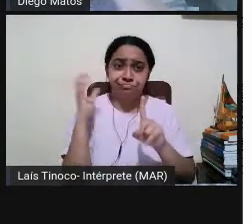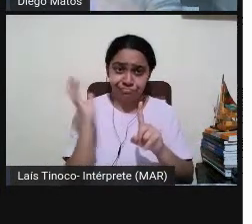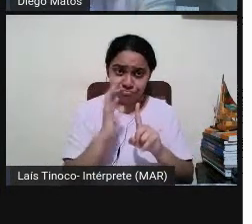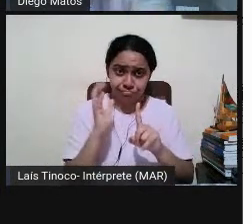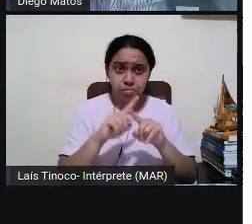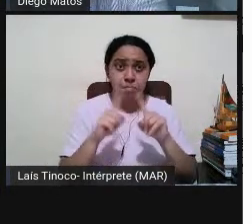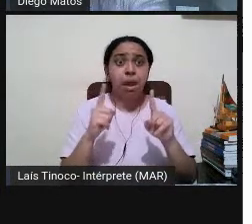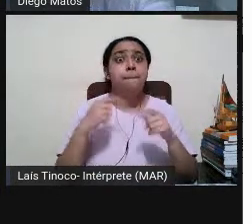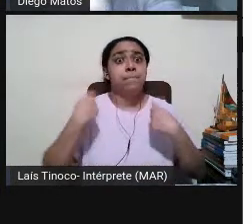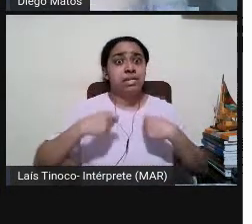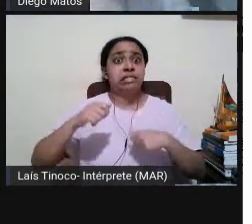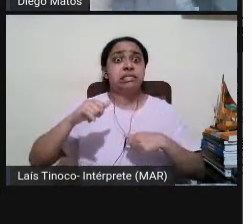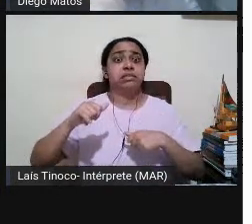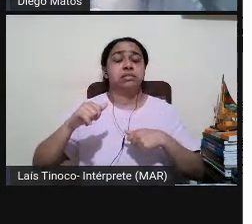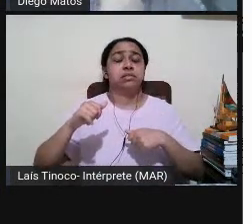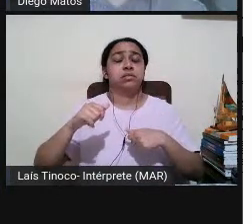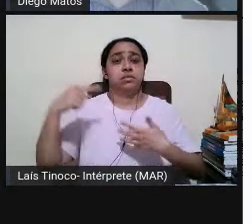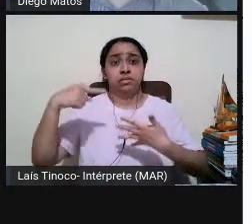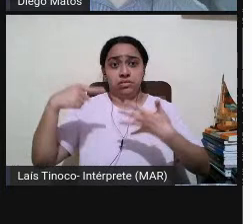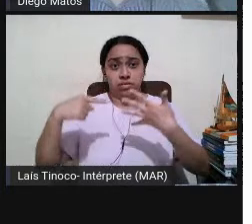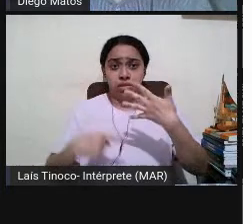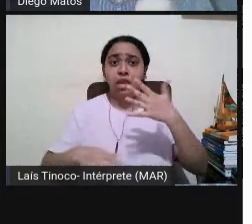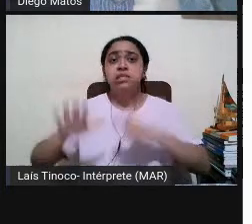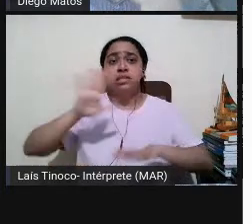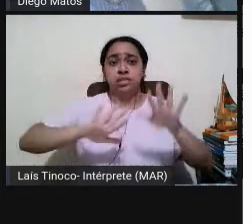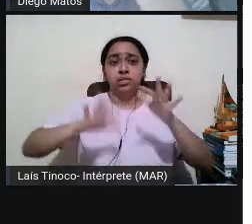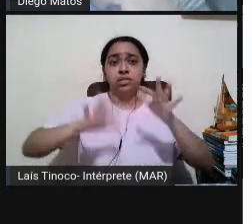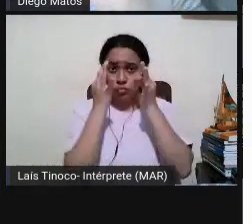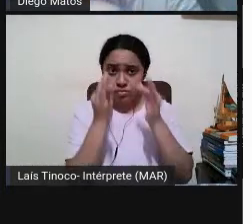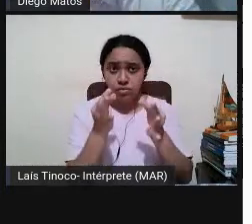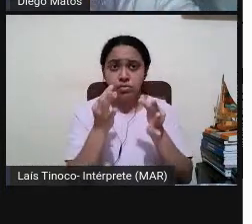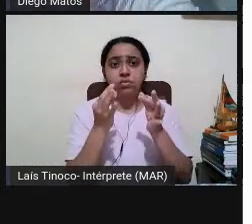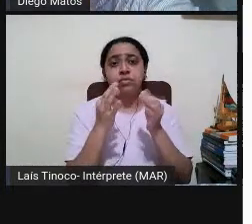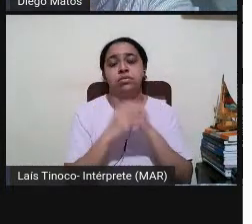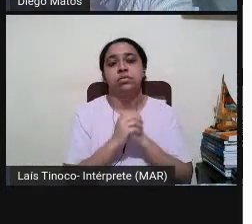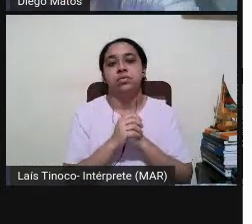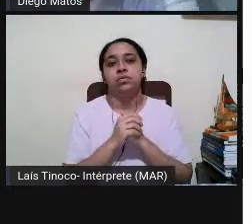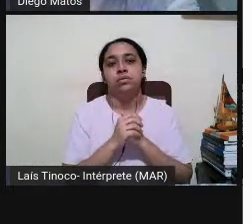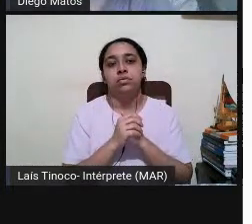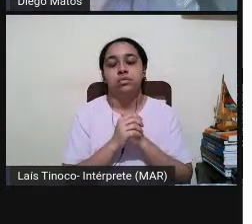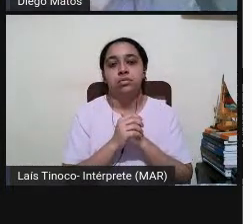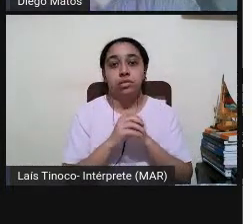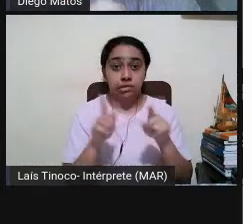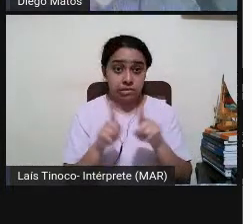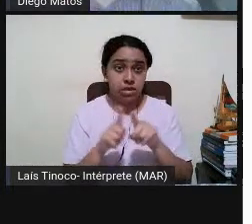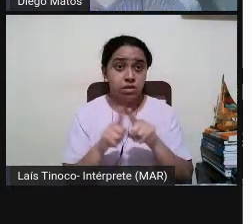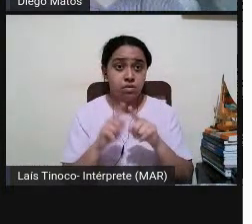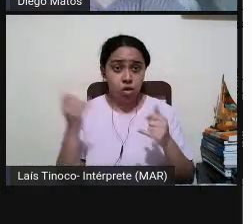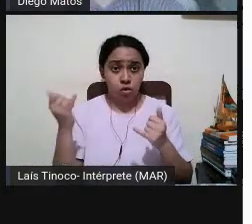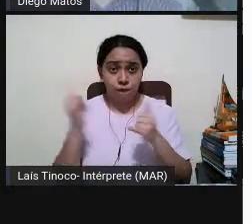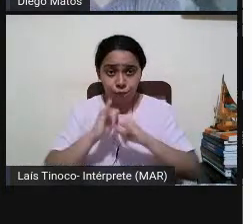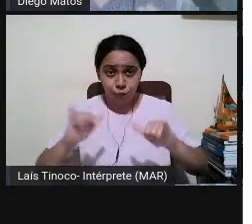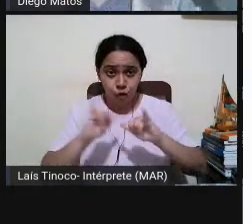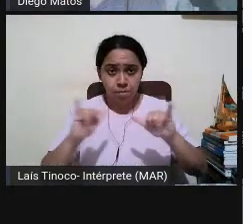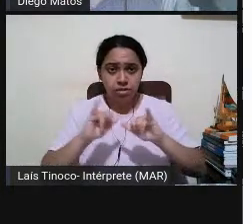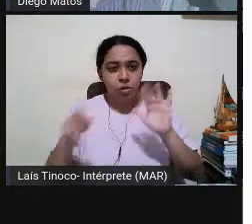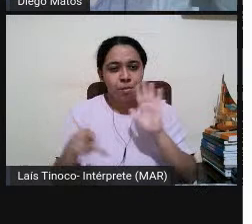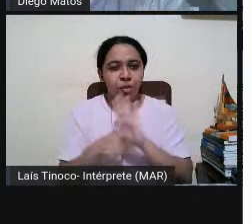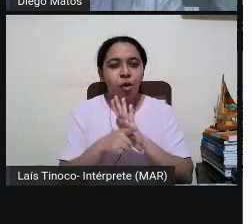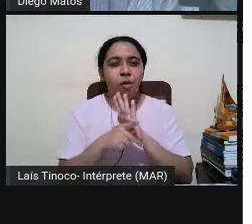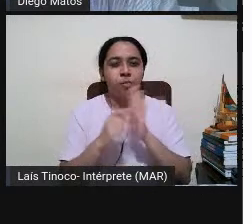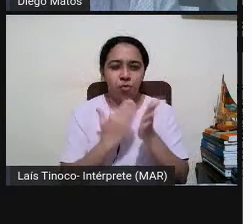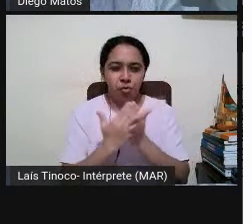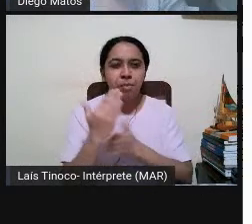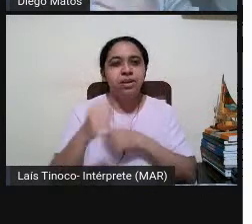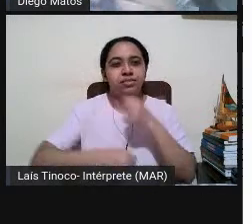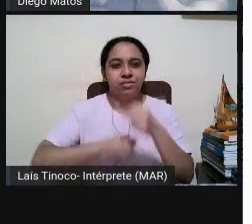e a notícia que eu trouxe aqui a imagem é do quê é também uma notícia aqui do começo do ano agora de 2021